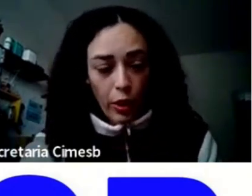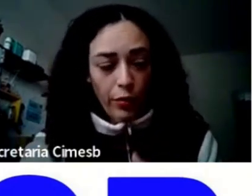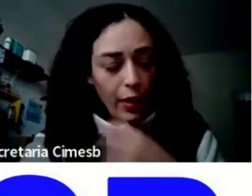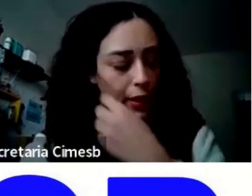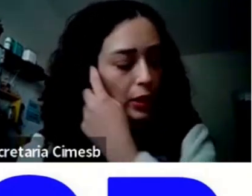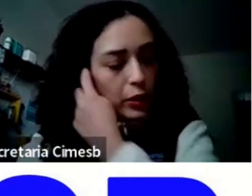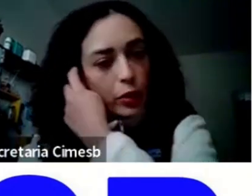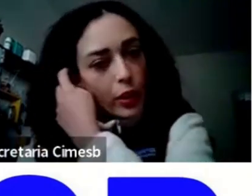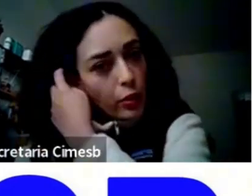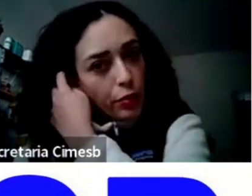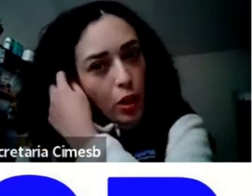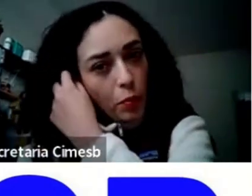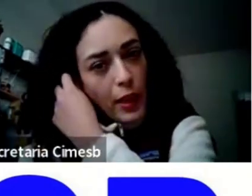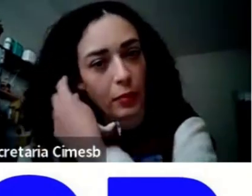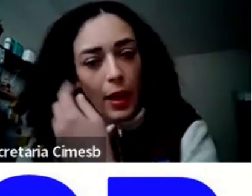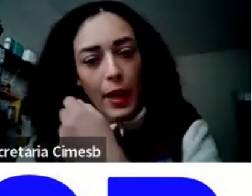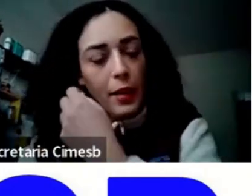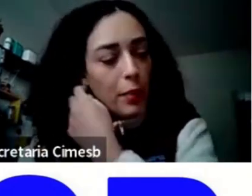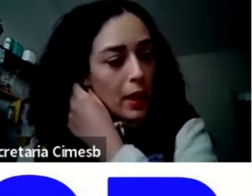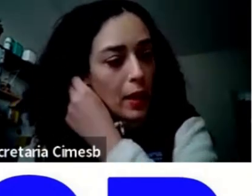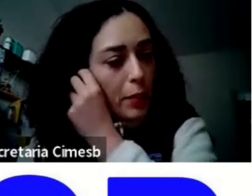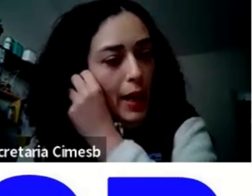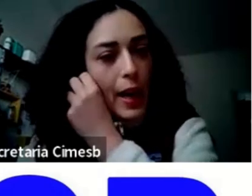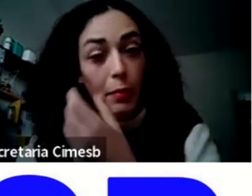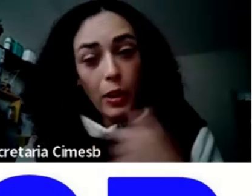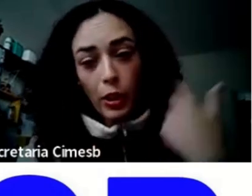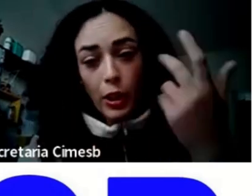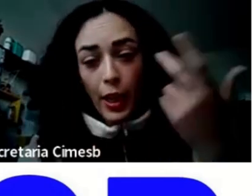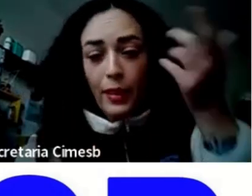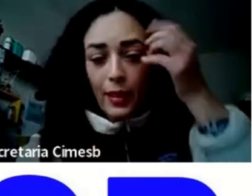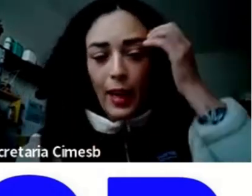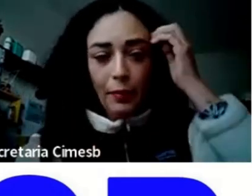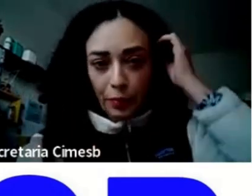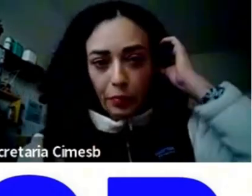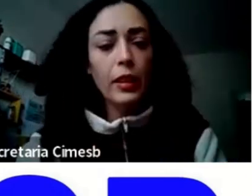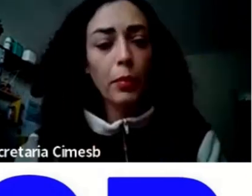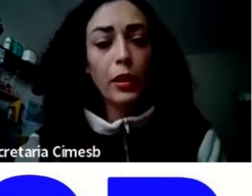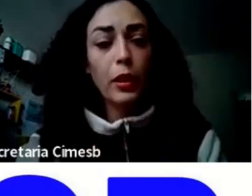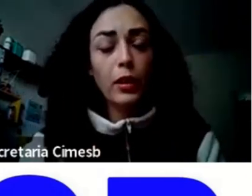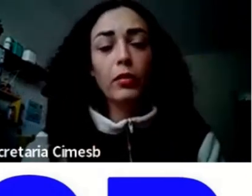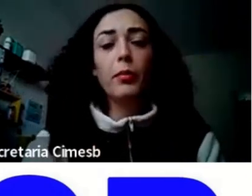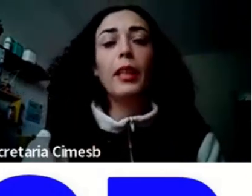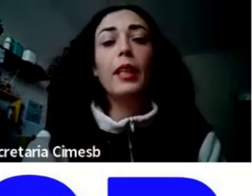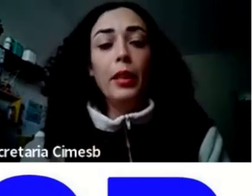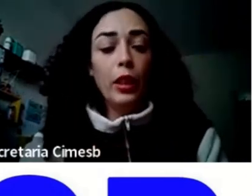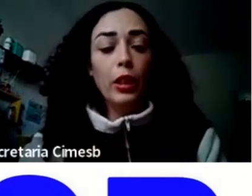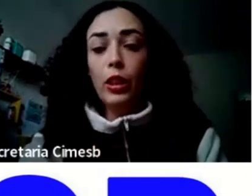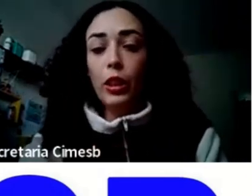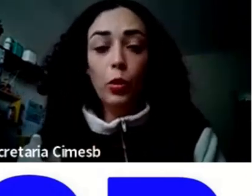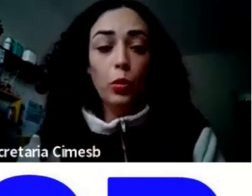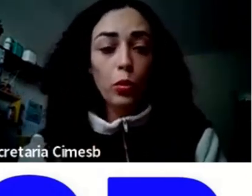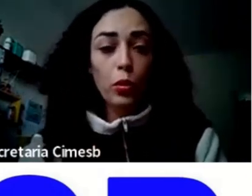legal porque aí a gente vai direcionando o foco mais aí para a área, para a gente repensar. Então, essa pós-graduação também é